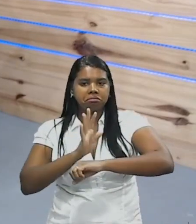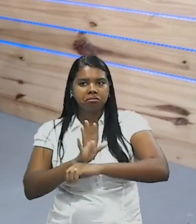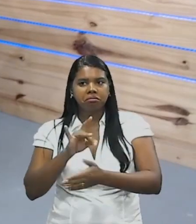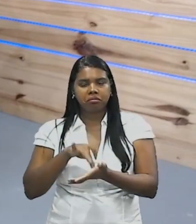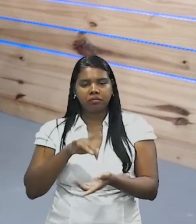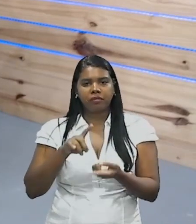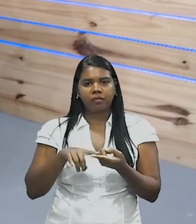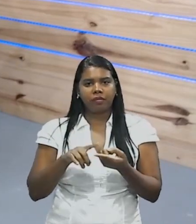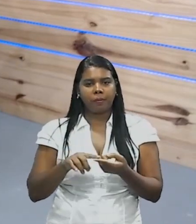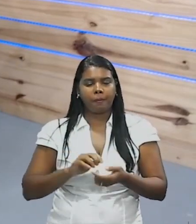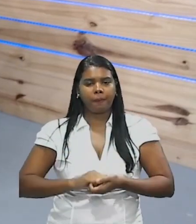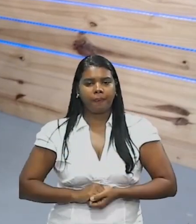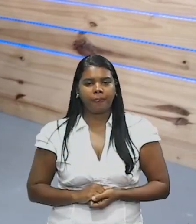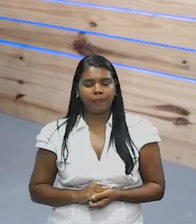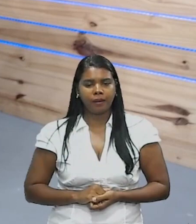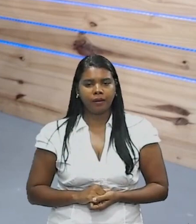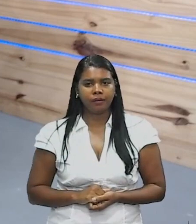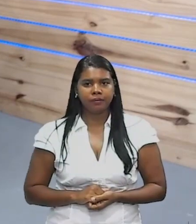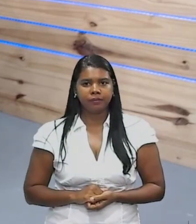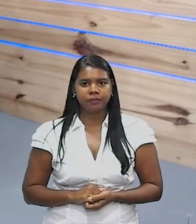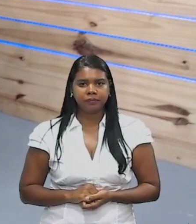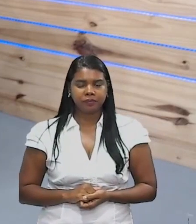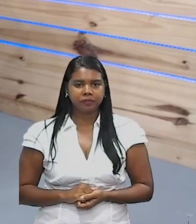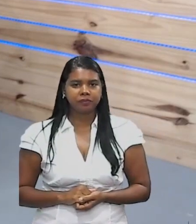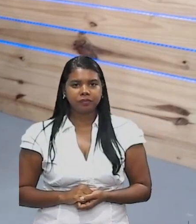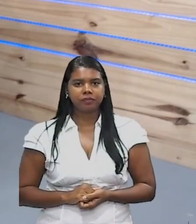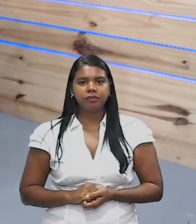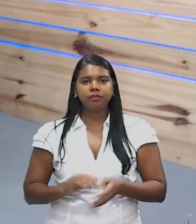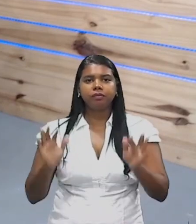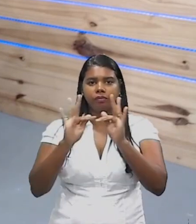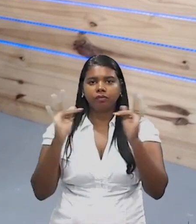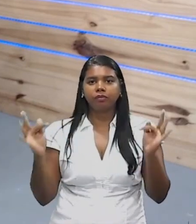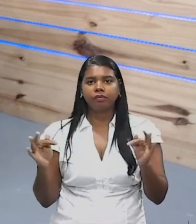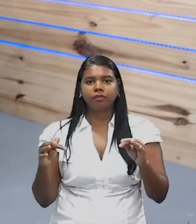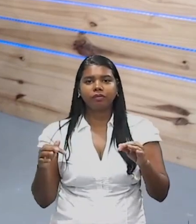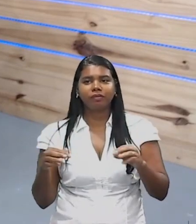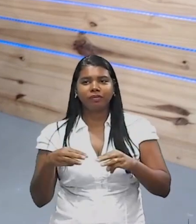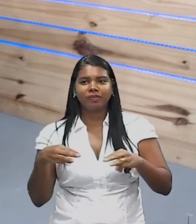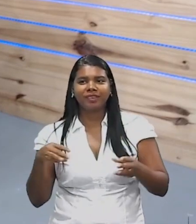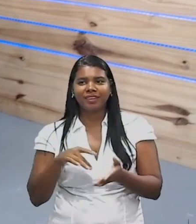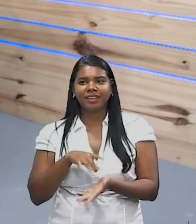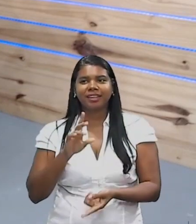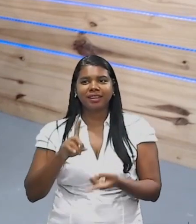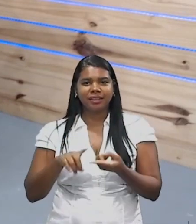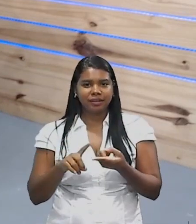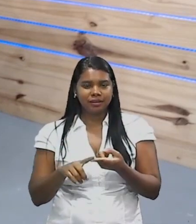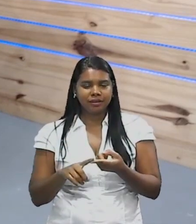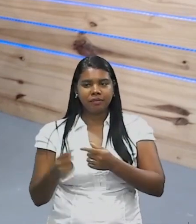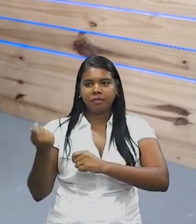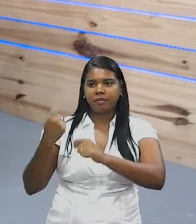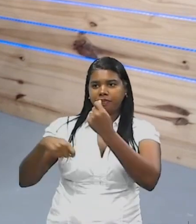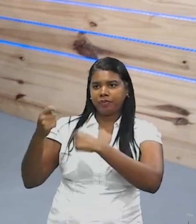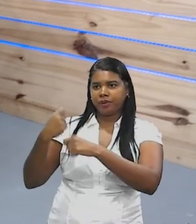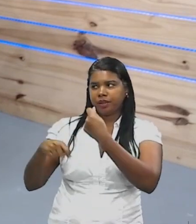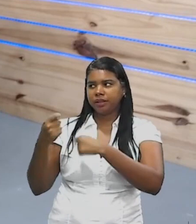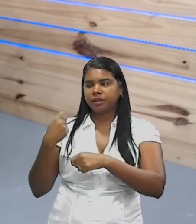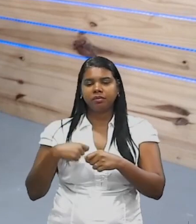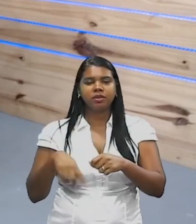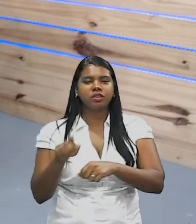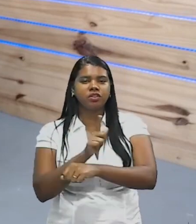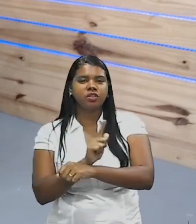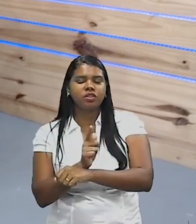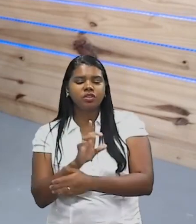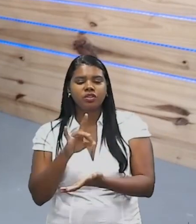da qualidade, se eu tenho um funcionário que é formado em marketing, formado em administração, em engenharia de produção,